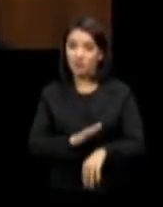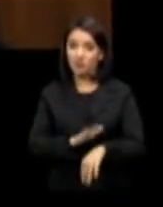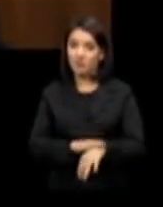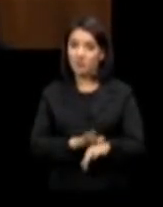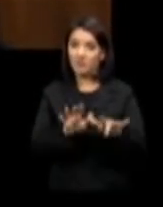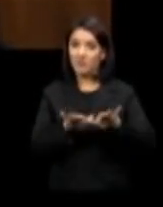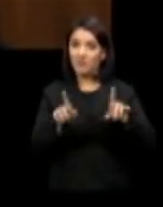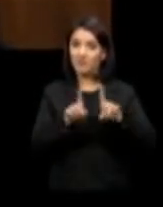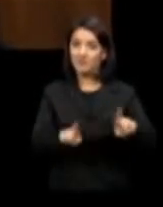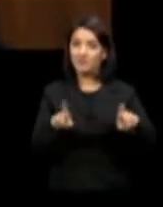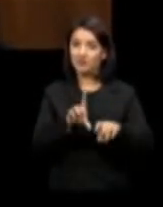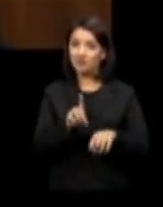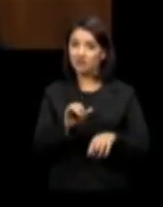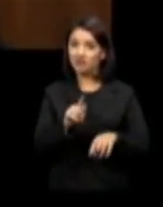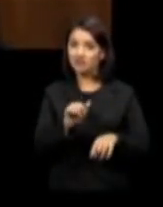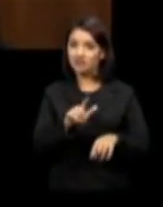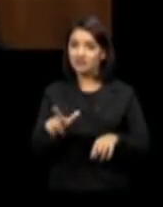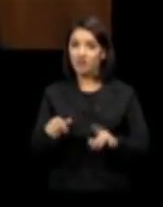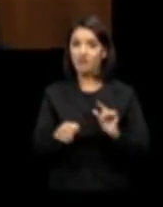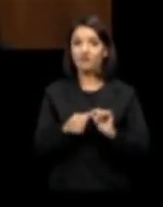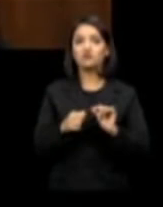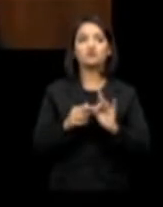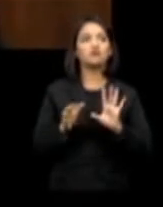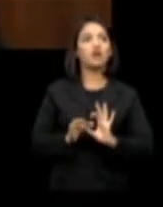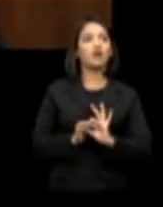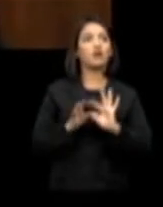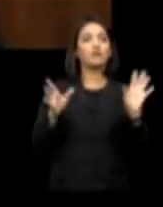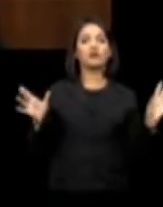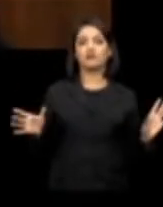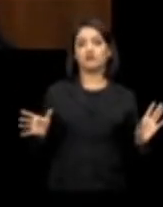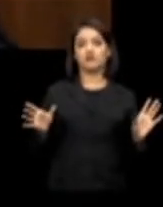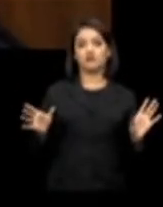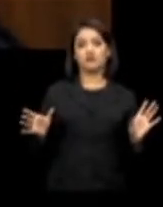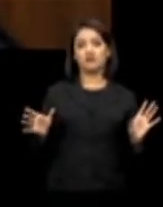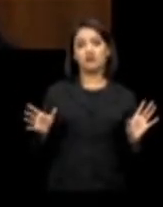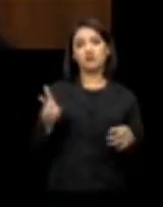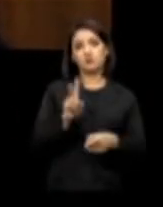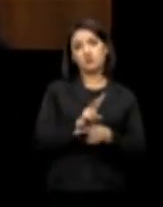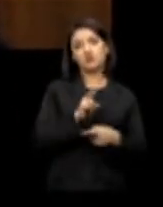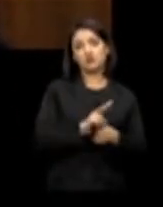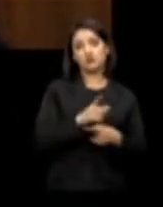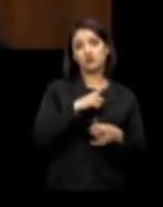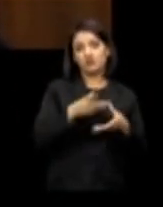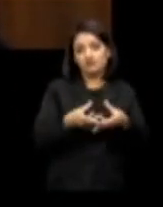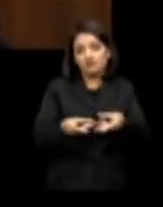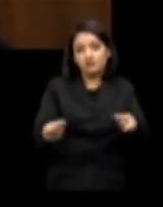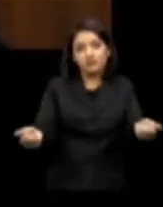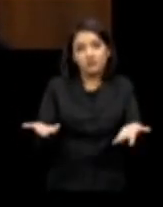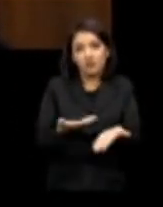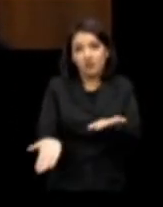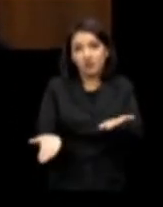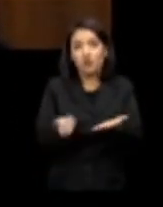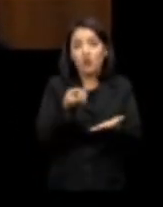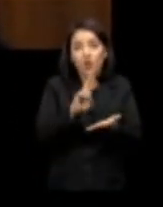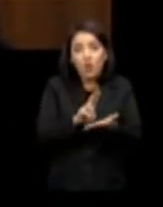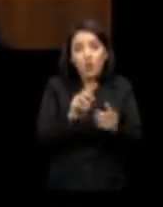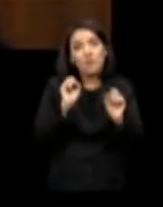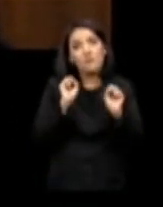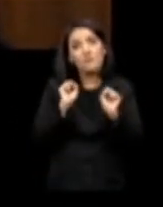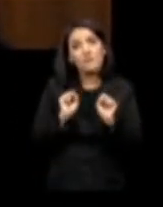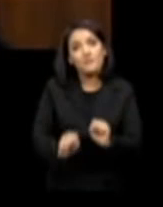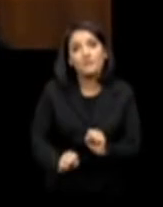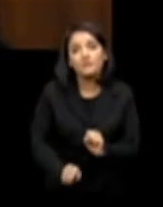fazendo com que as liberdades protegidas pela Constituição se esvaziem. Ou nós podemos recriar as esferas de liberdade